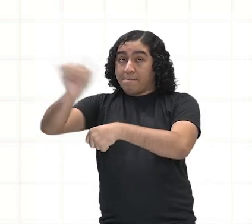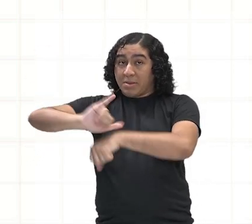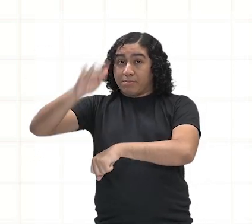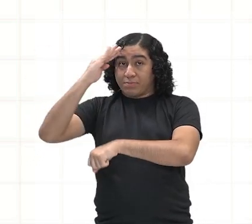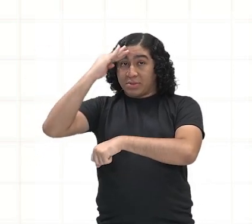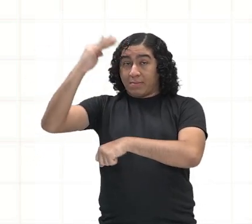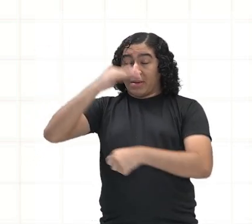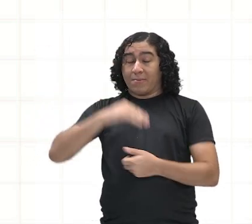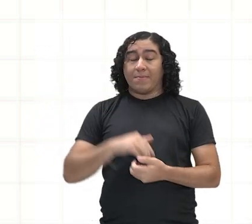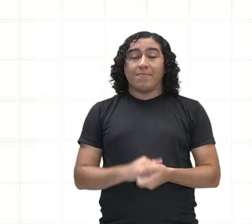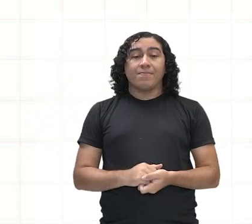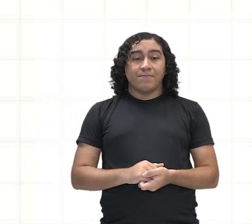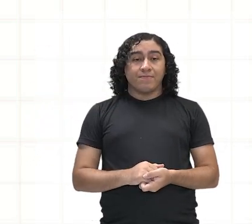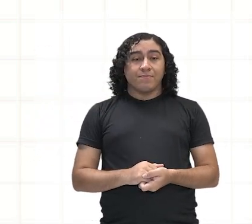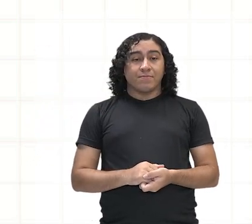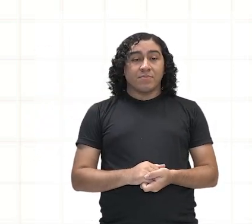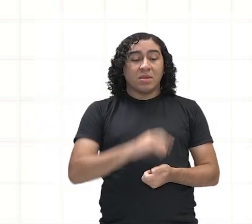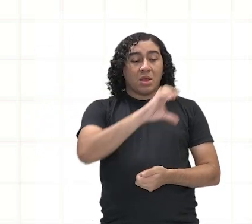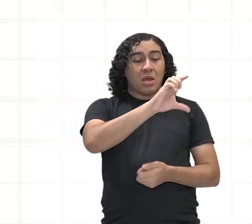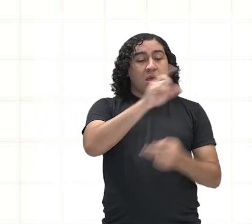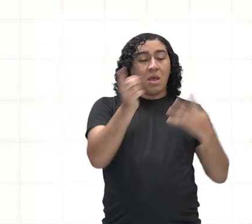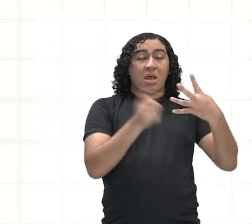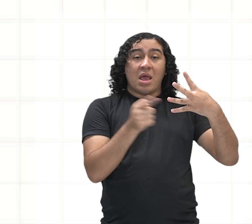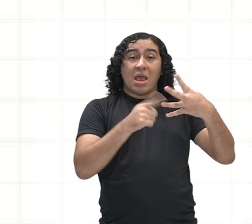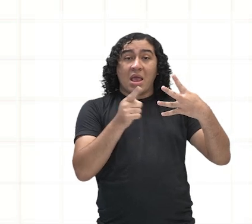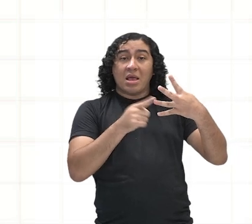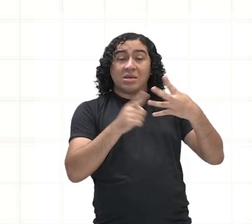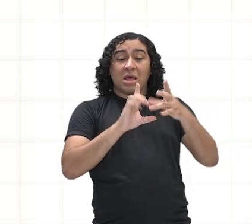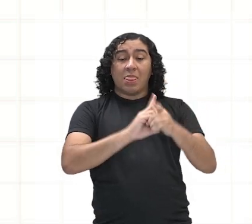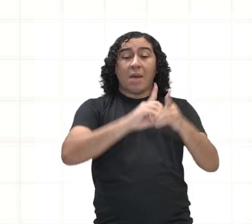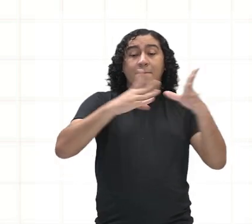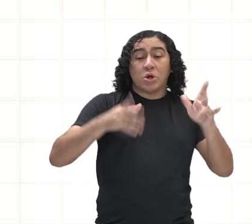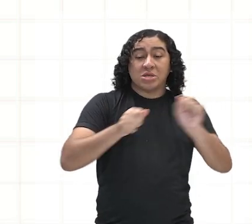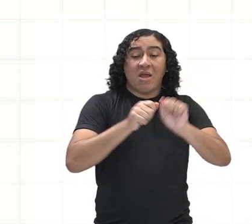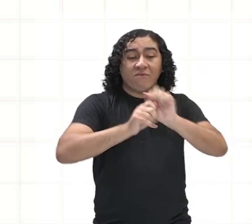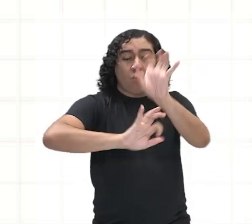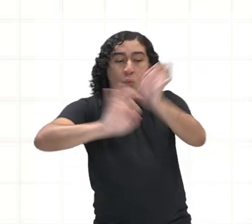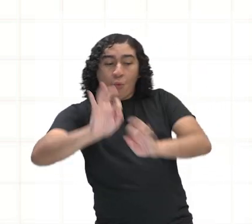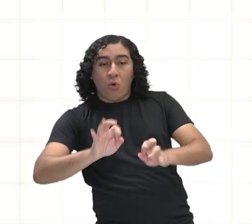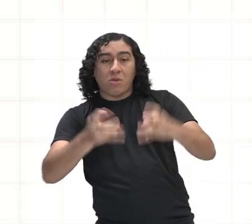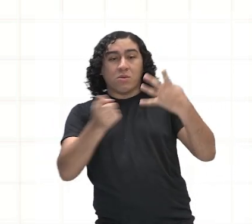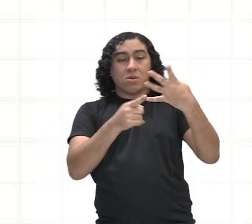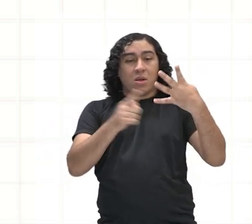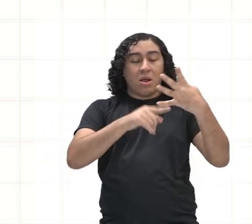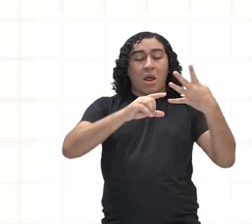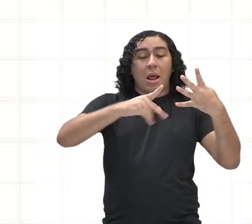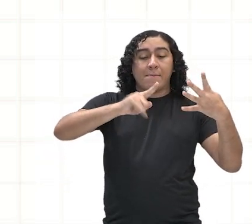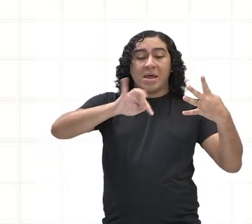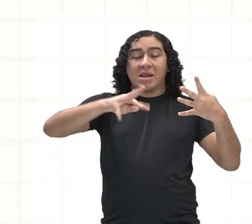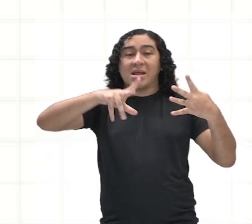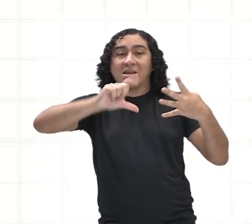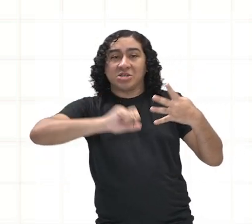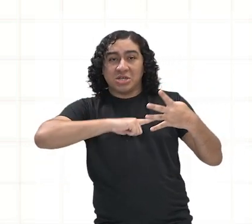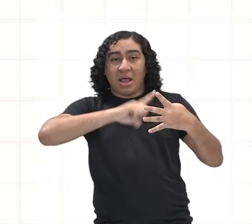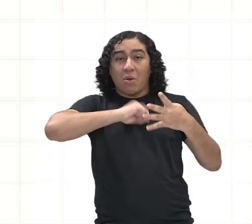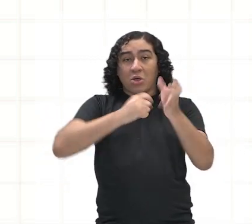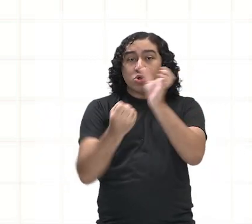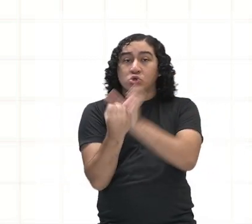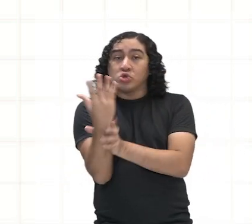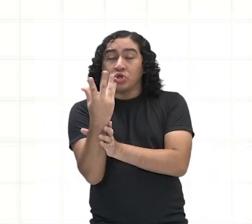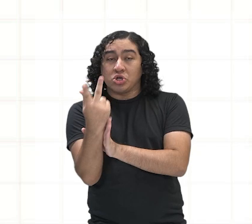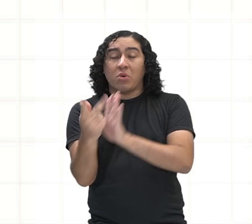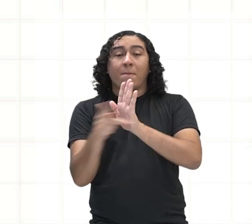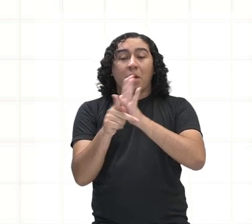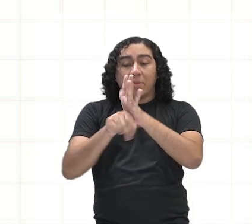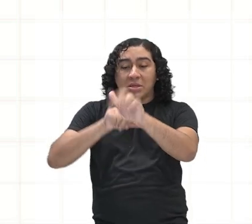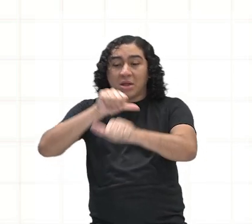Clístenes cria a democracia, Péricles vai aperfeiçoar. Criou, inclusive, o Tribunal Popular para julgar